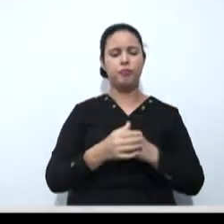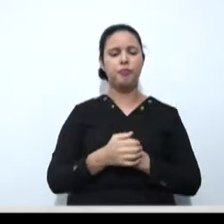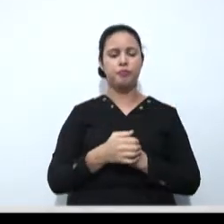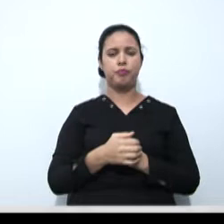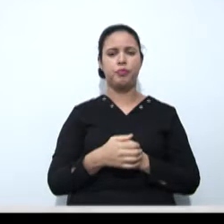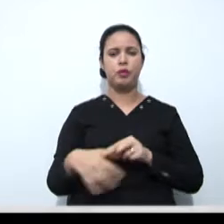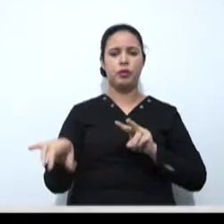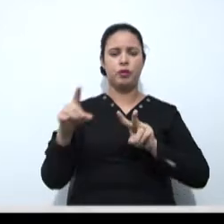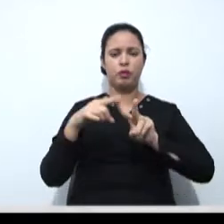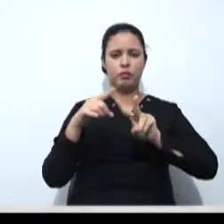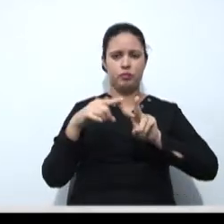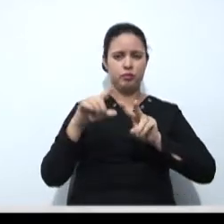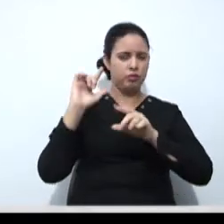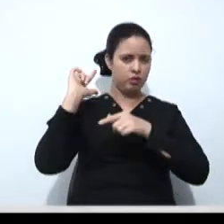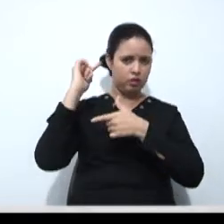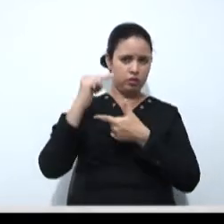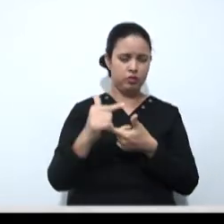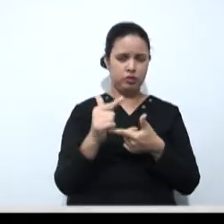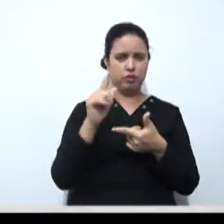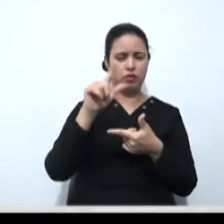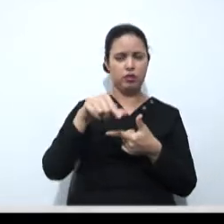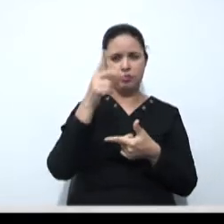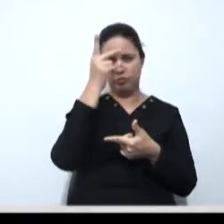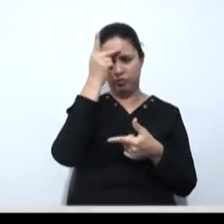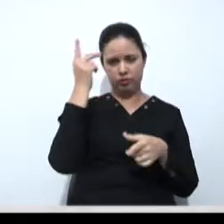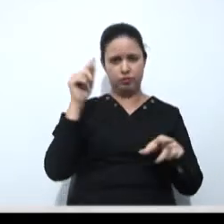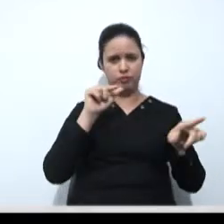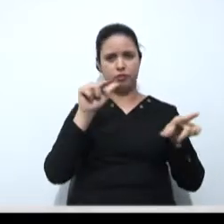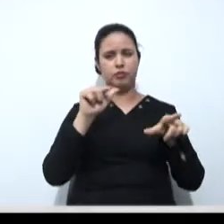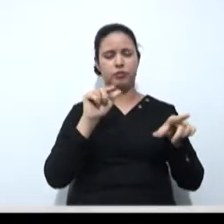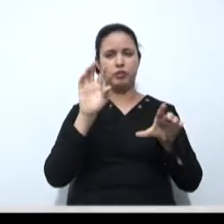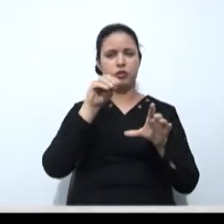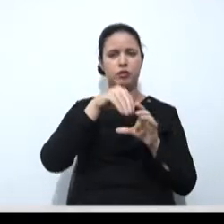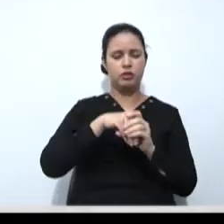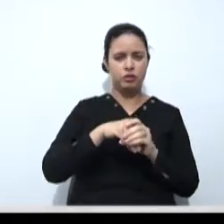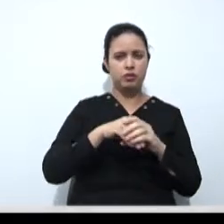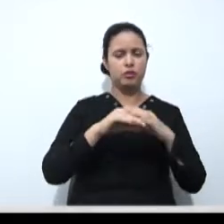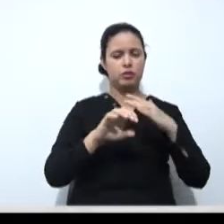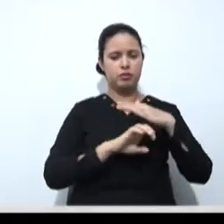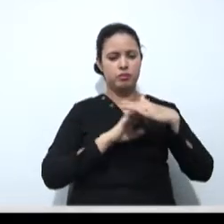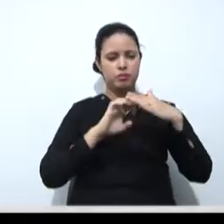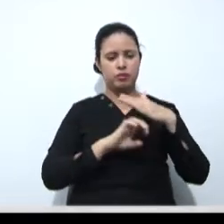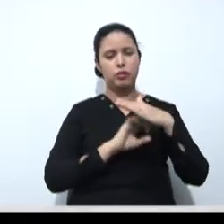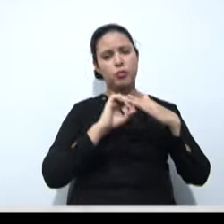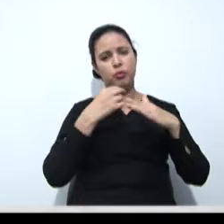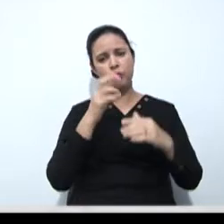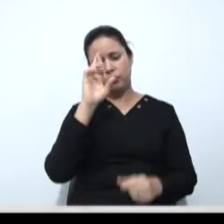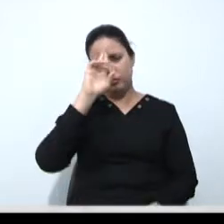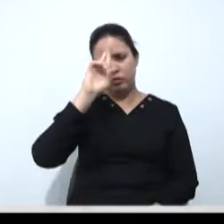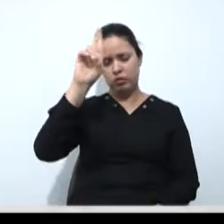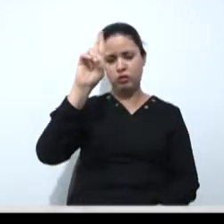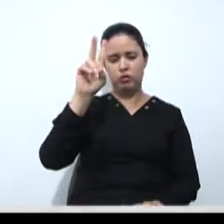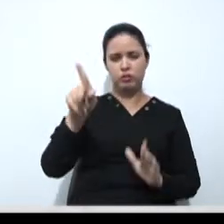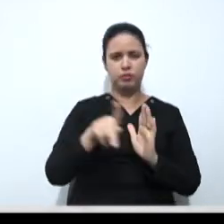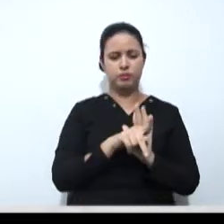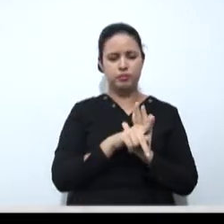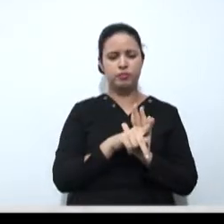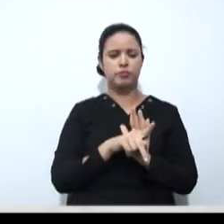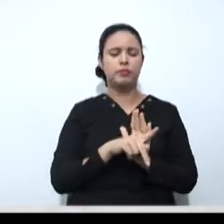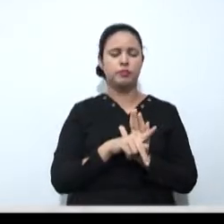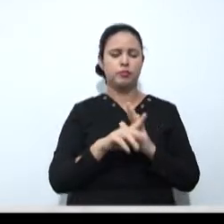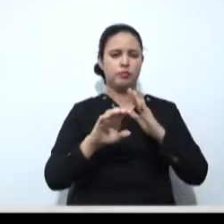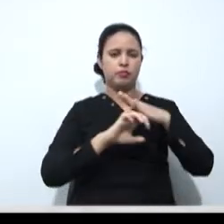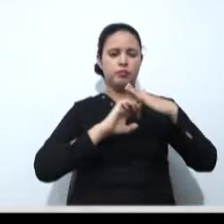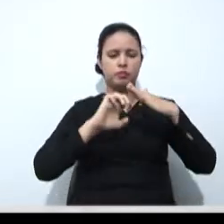as pessoas atuam dentro de uma empresa, é aqueles que as pessoas gerenciam a própria empresa e a sua atuação é